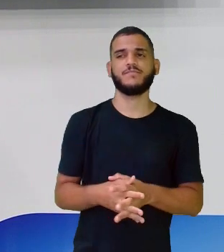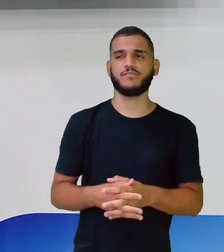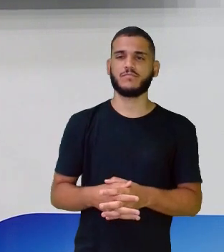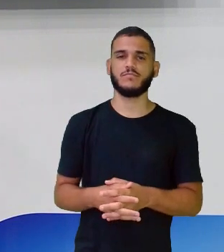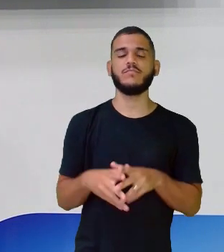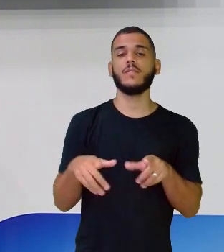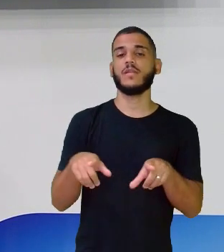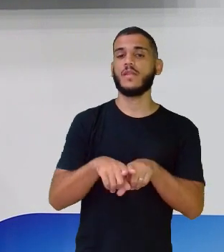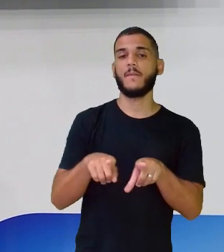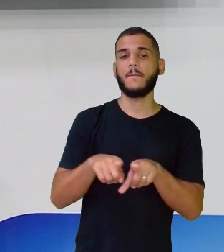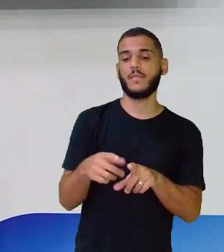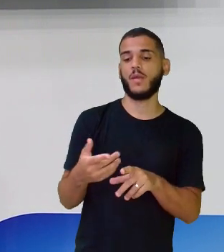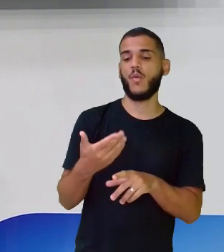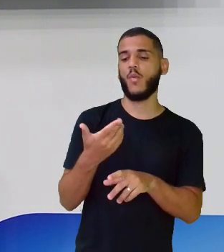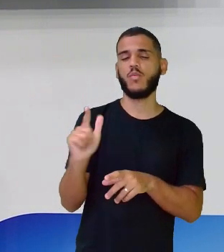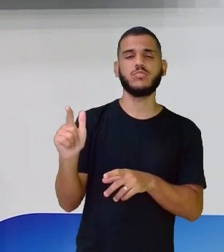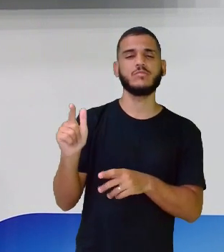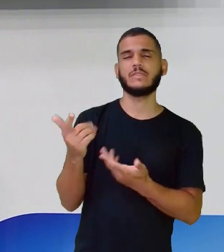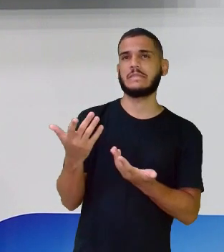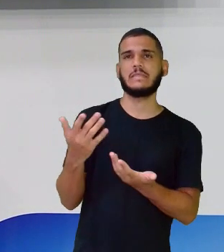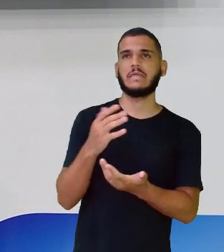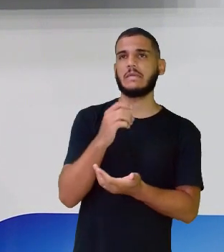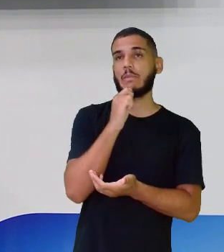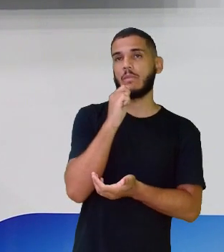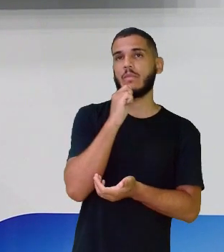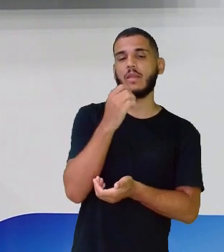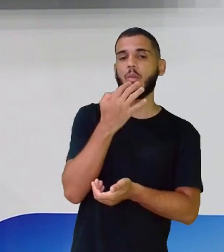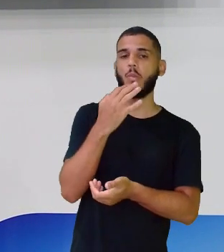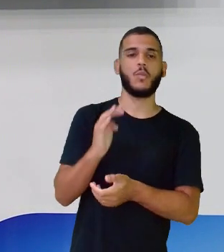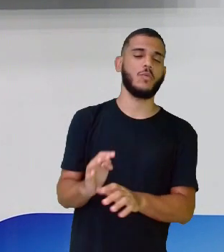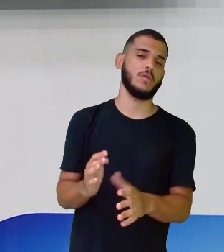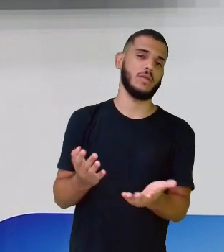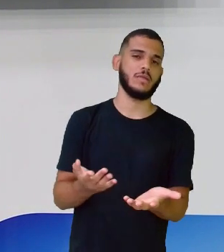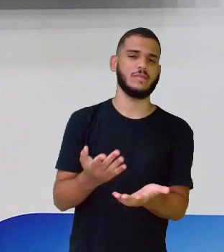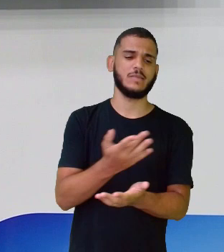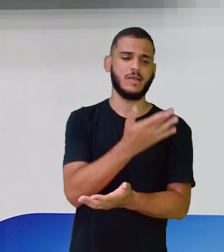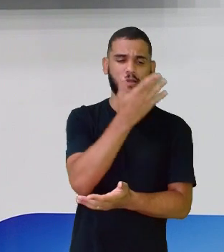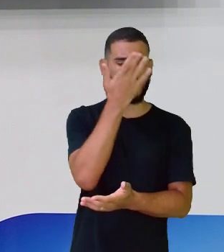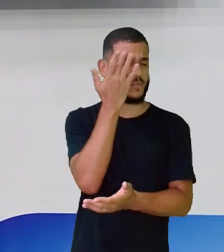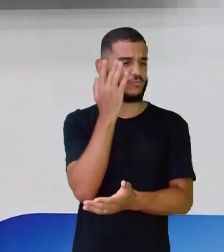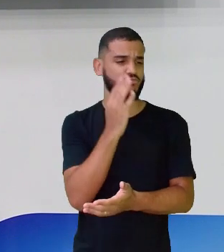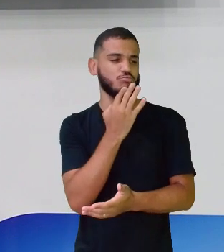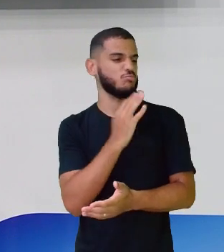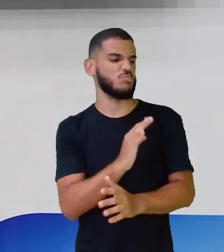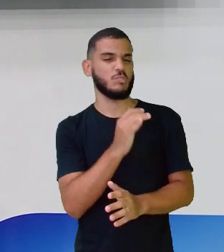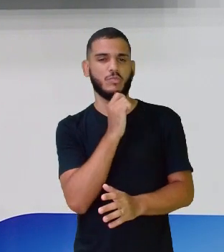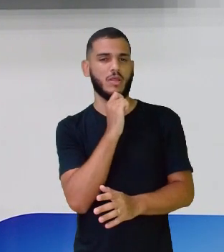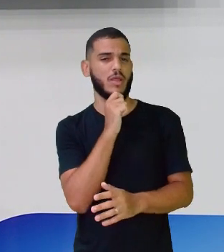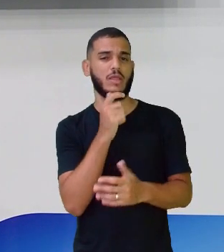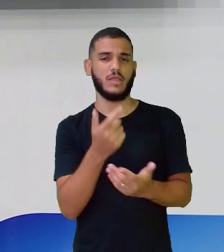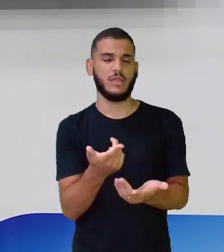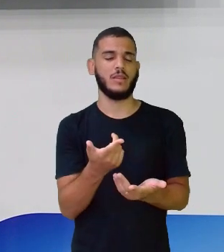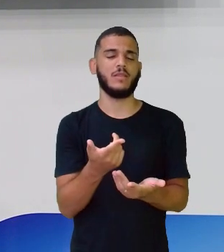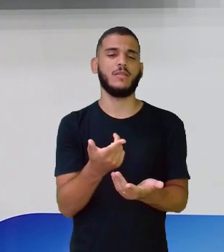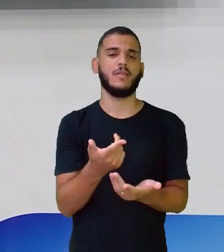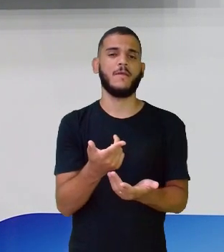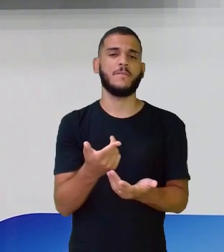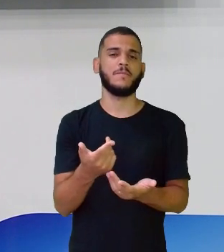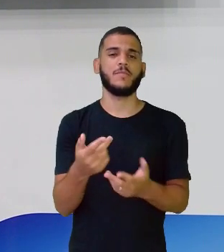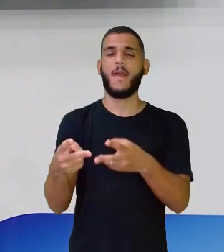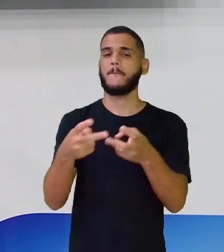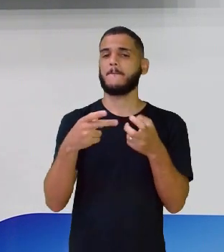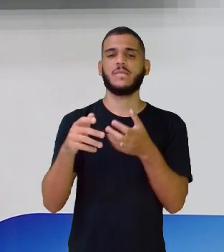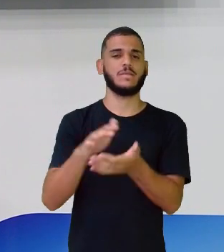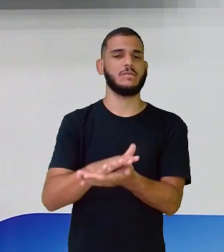nem conhecidas, que o público ainda não conhece, que não ganhou notoriedade, que não ganhou aí, ainda chegou até